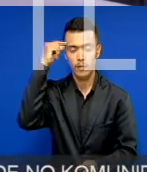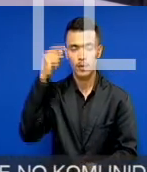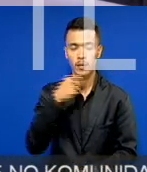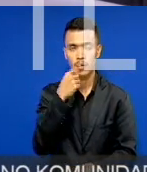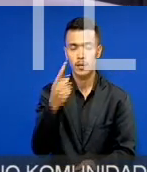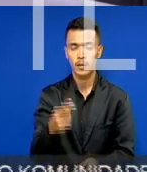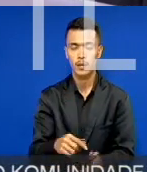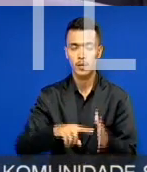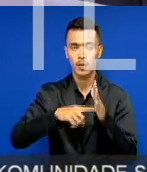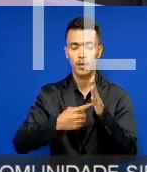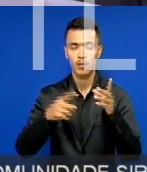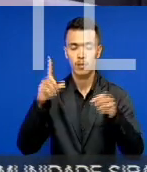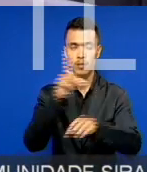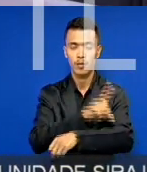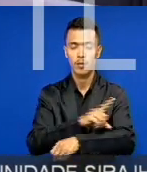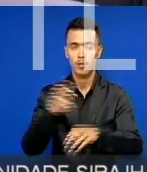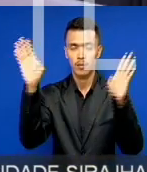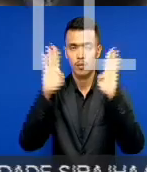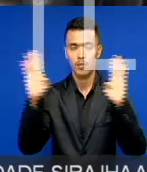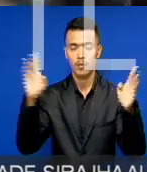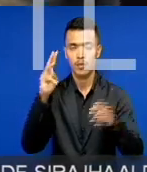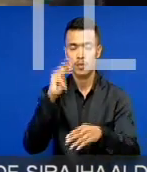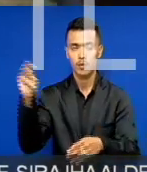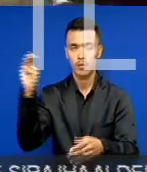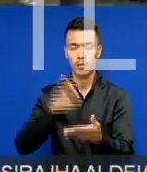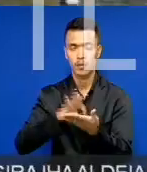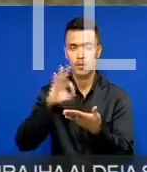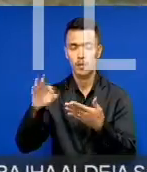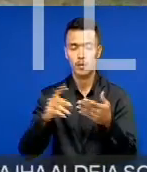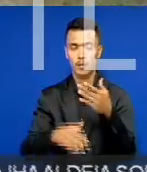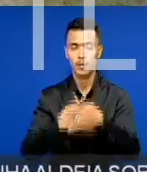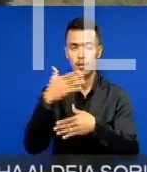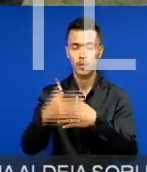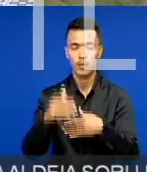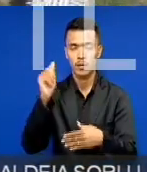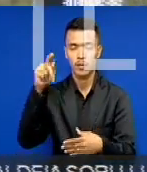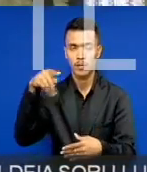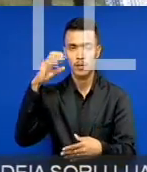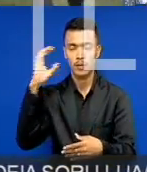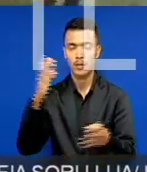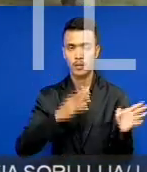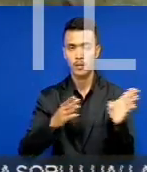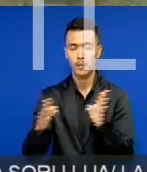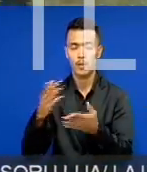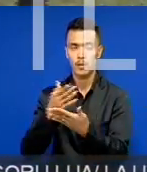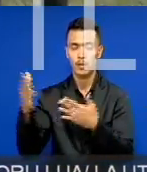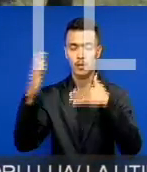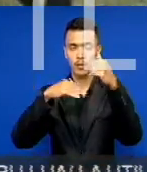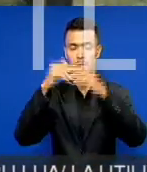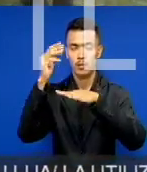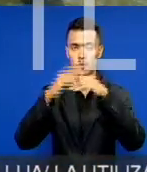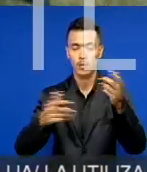Neteten, Rahul Loron Domingo, semana, né? To segunda-feira, semana, oin. Autoridade de Proteção Civil se imobiliza material de construção